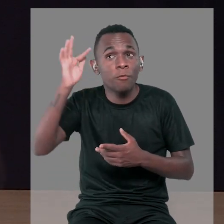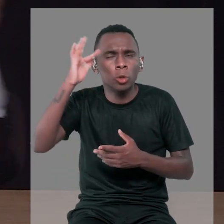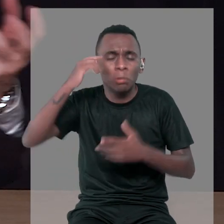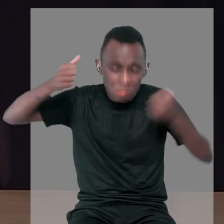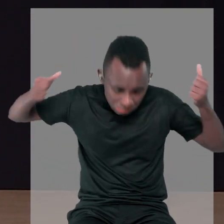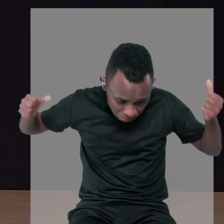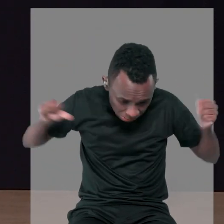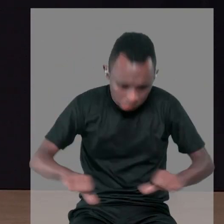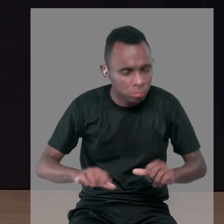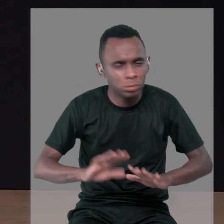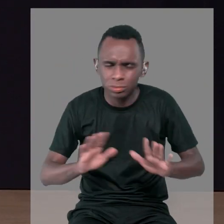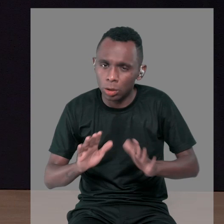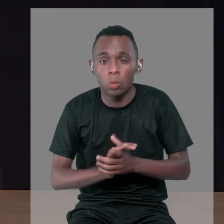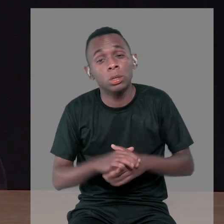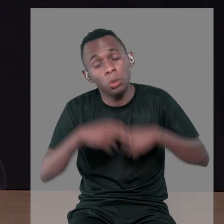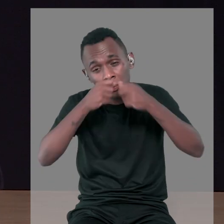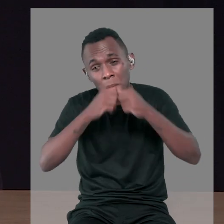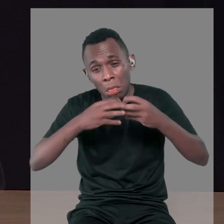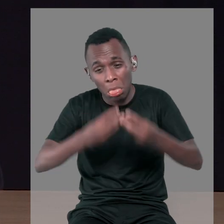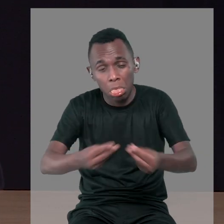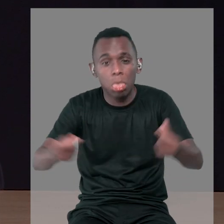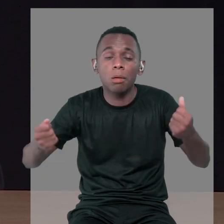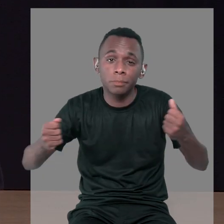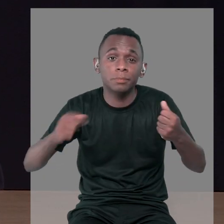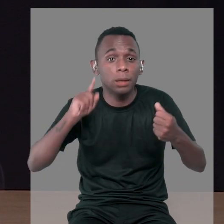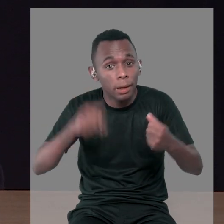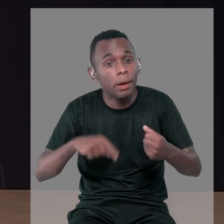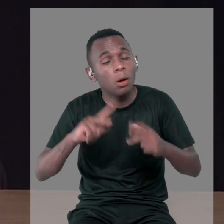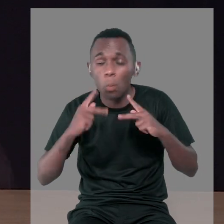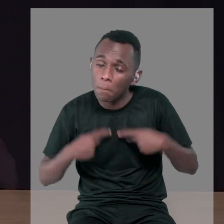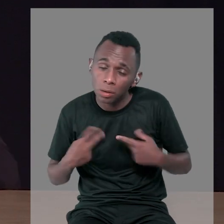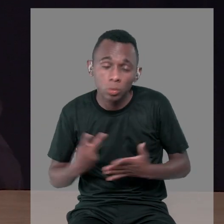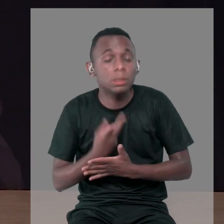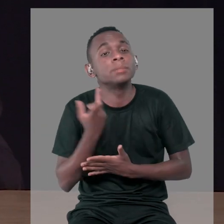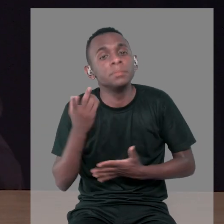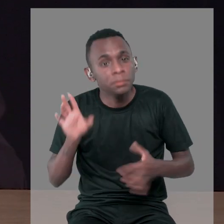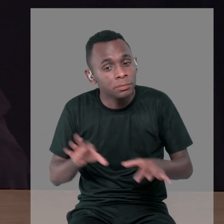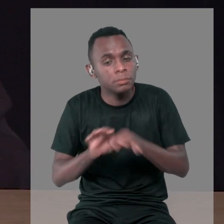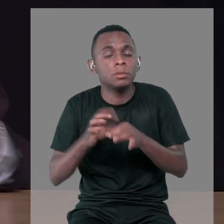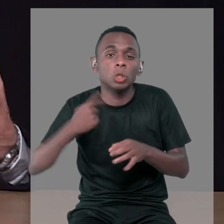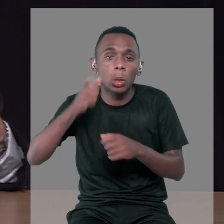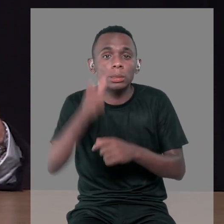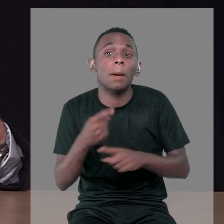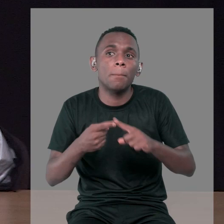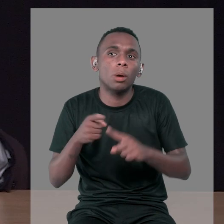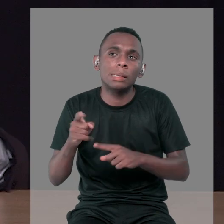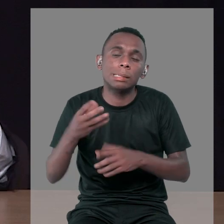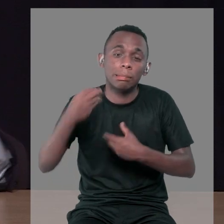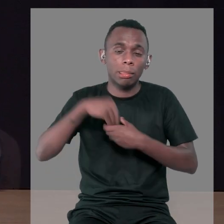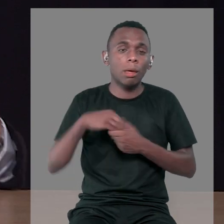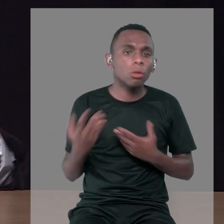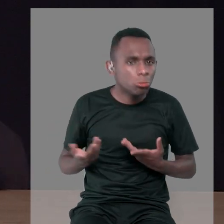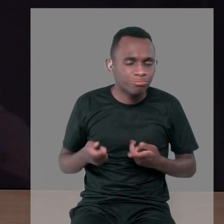né, seguindo o professor Hugo Amaral, é humano. É isso que nos interessa. Porque se ele for externo, aí eu não quero entrar, claro, né,